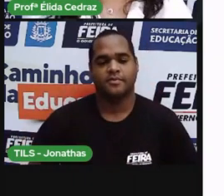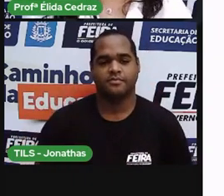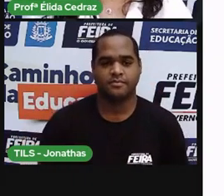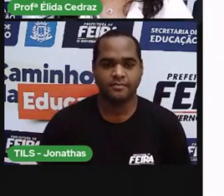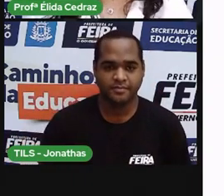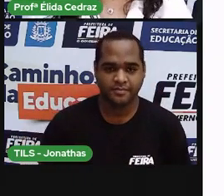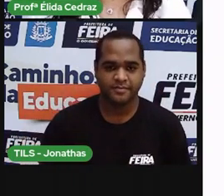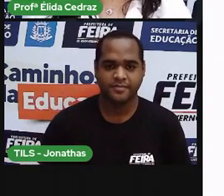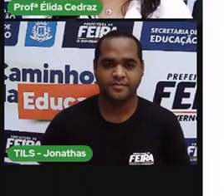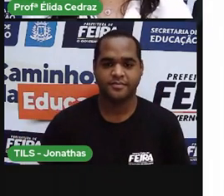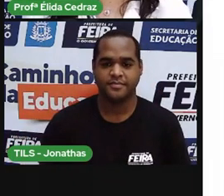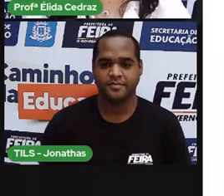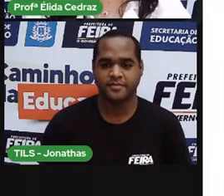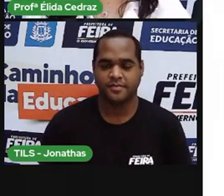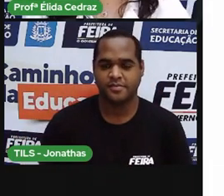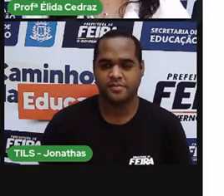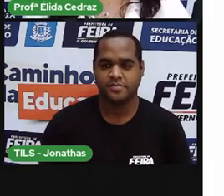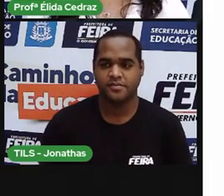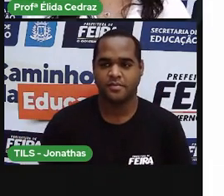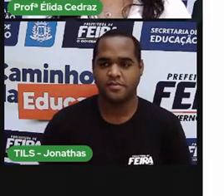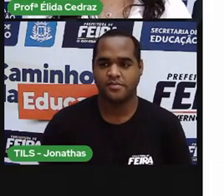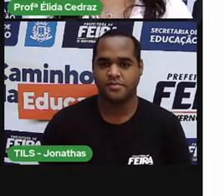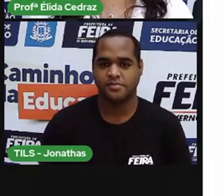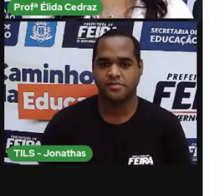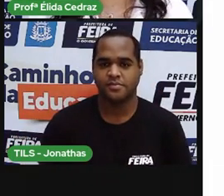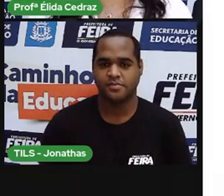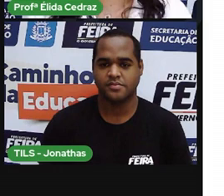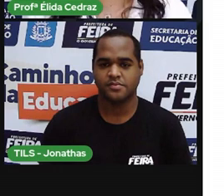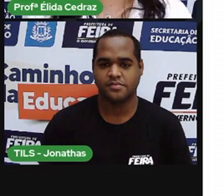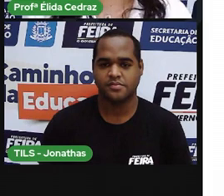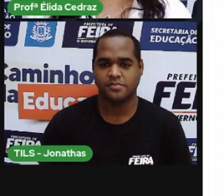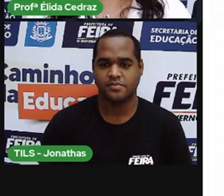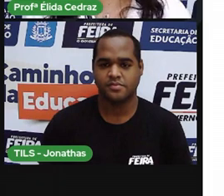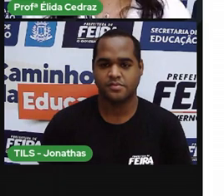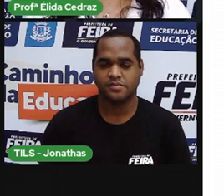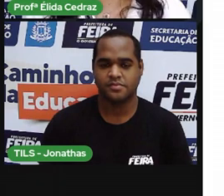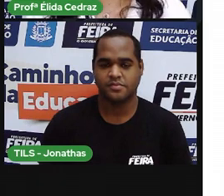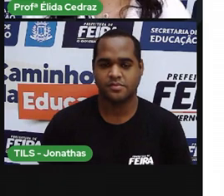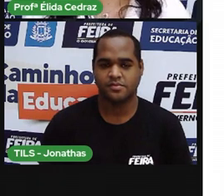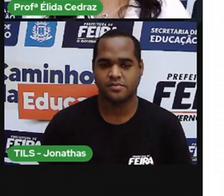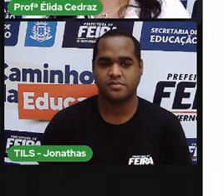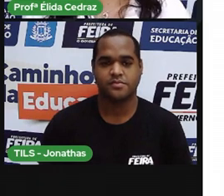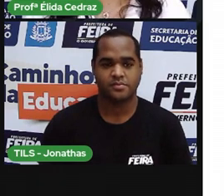Olha só, agora a prova vai tirar os retângulos, tá bem?